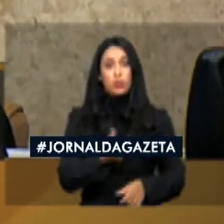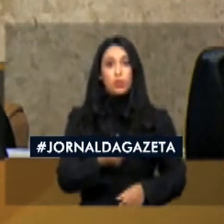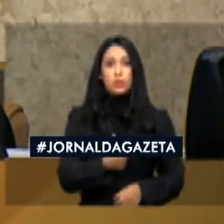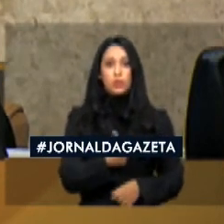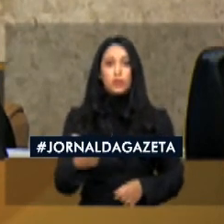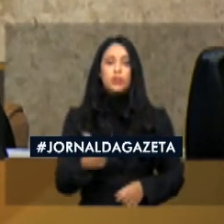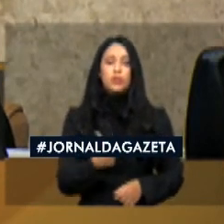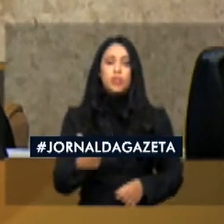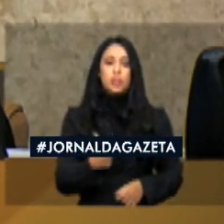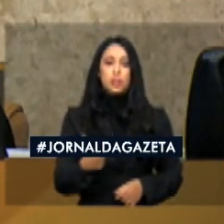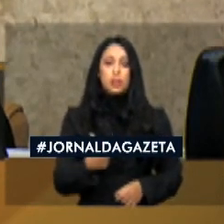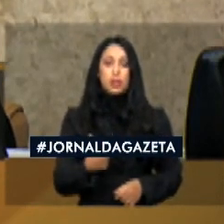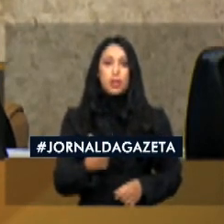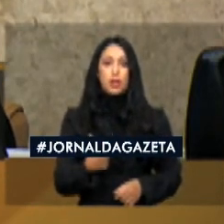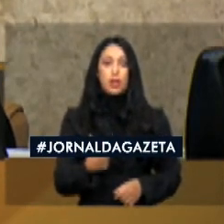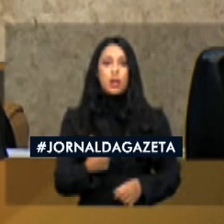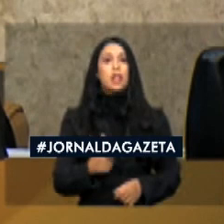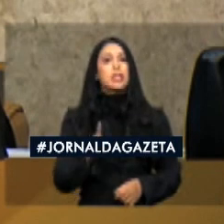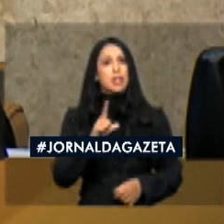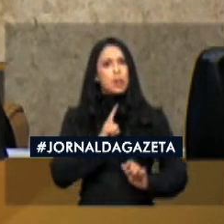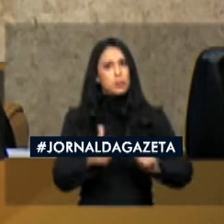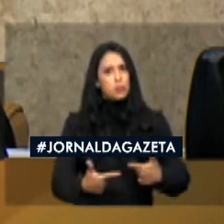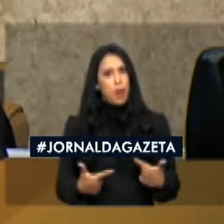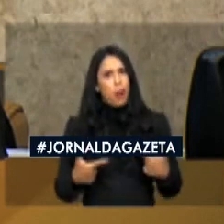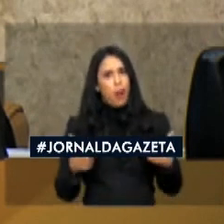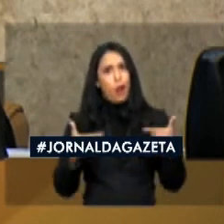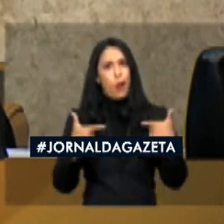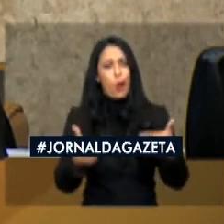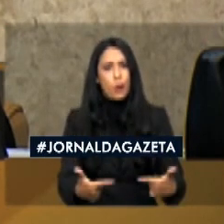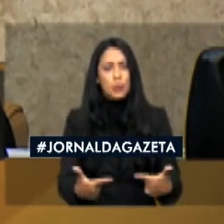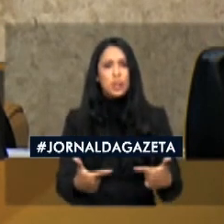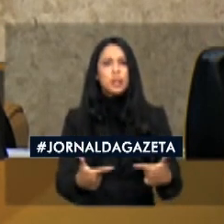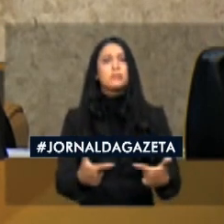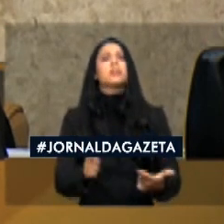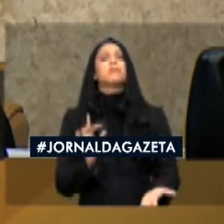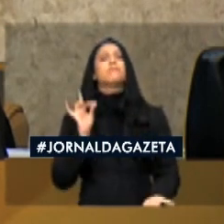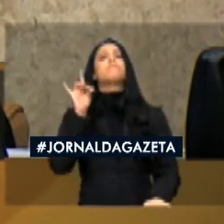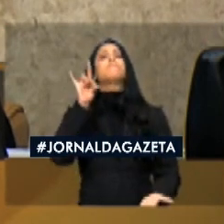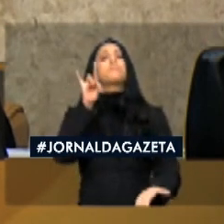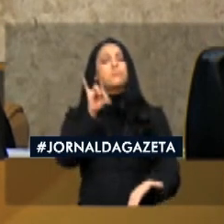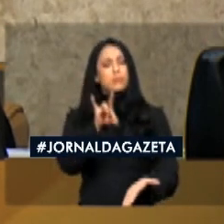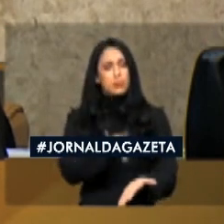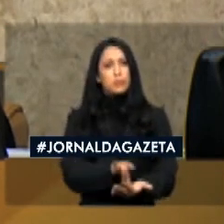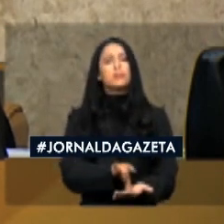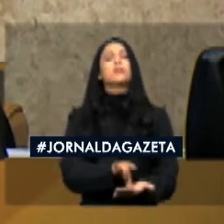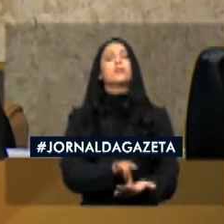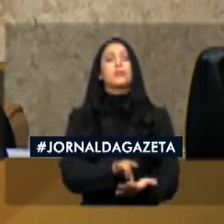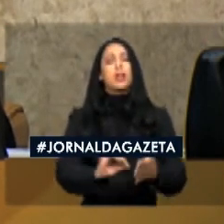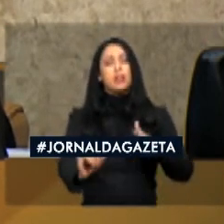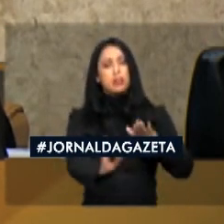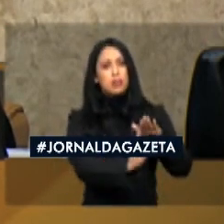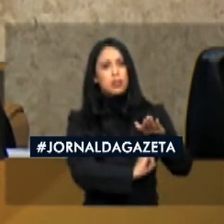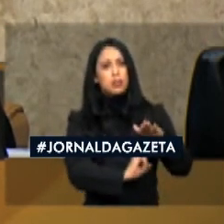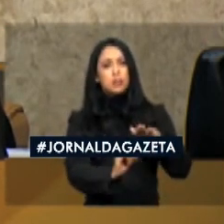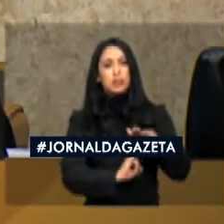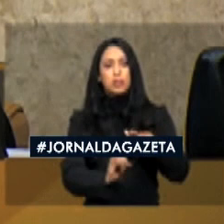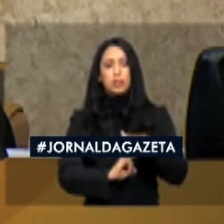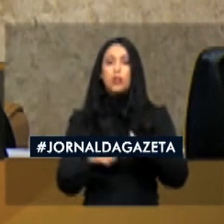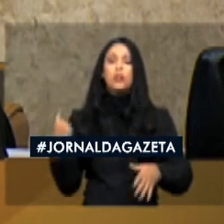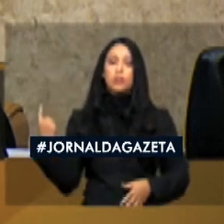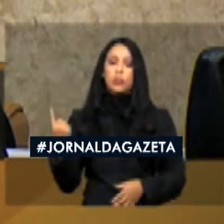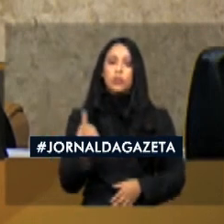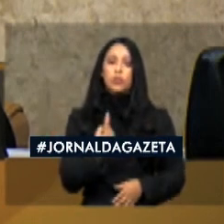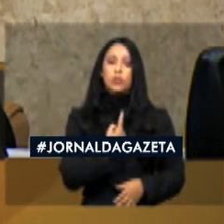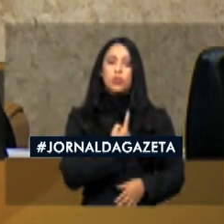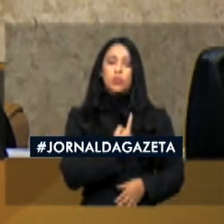nos conclama a uma luta renhida pela solidez das nossas instituições e do